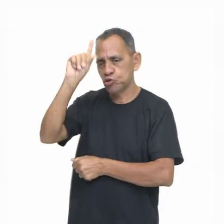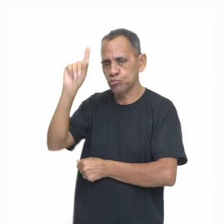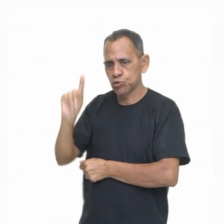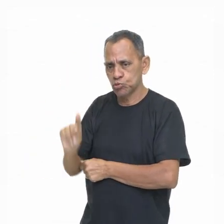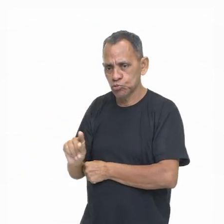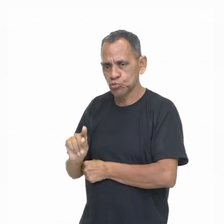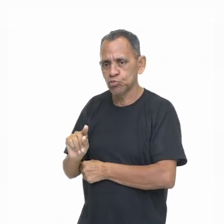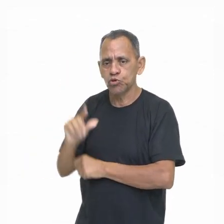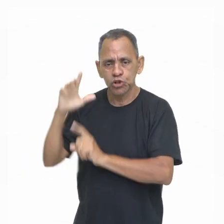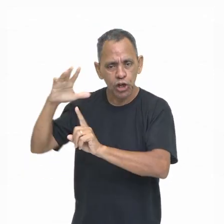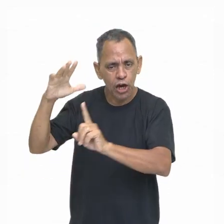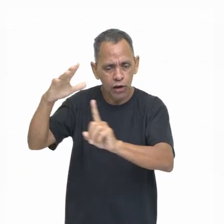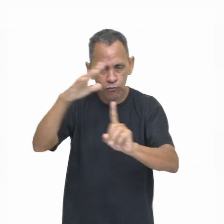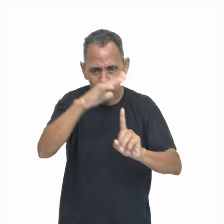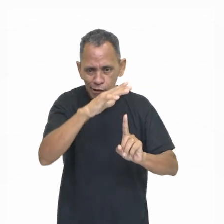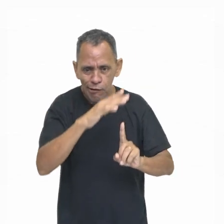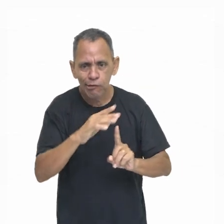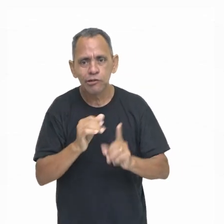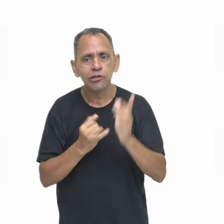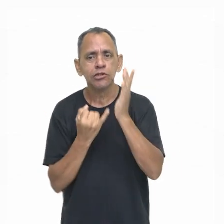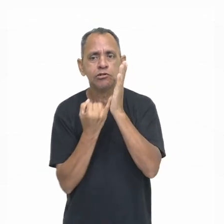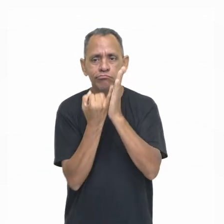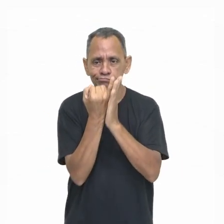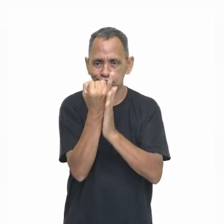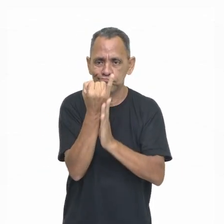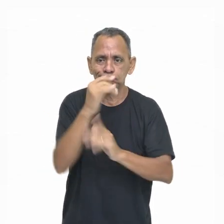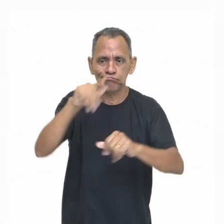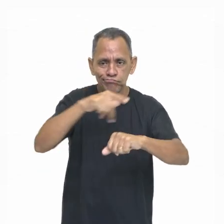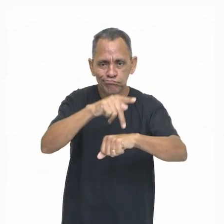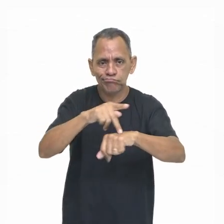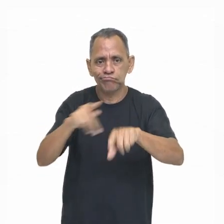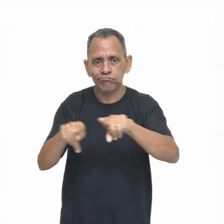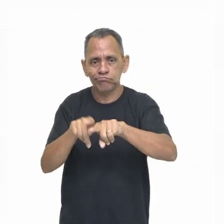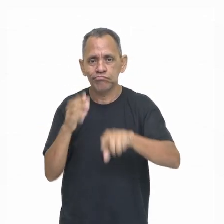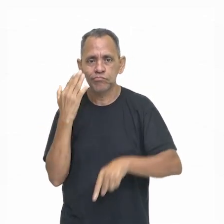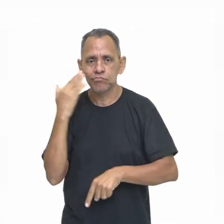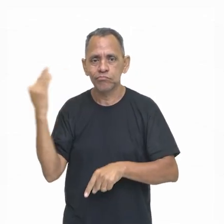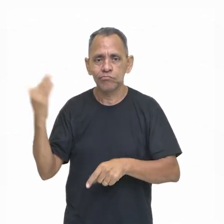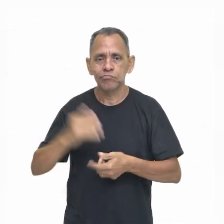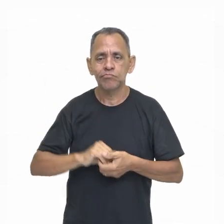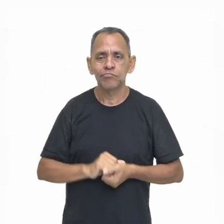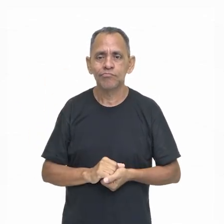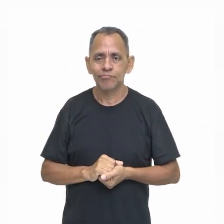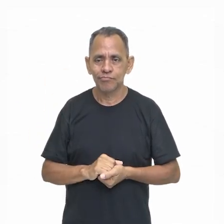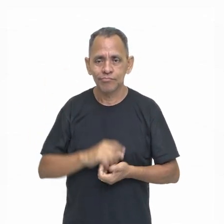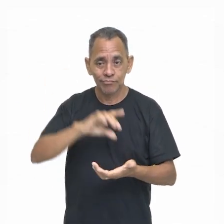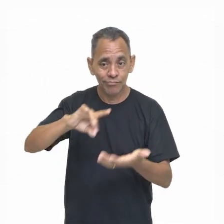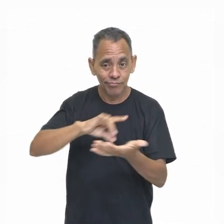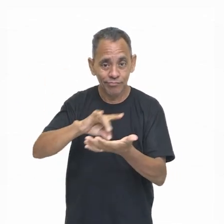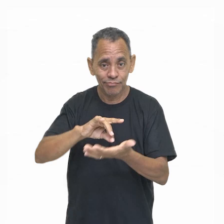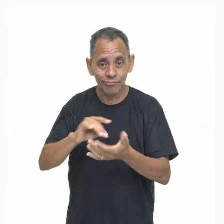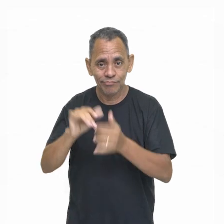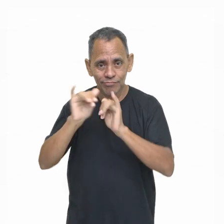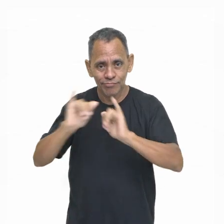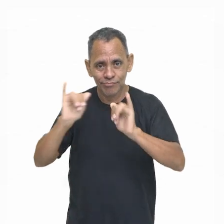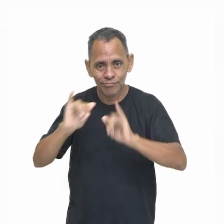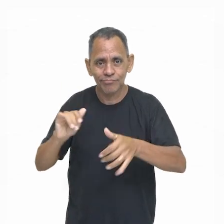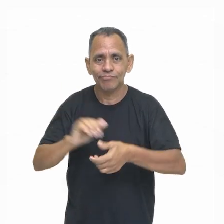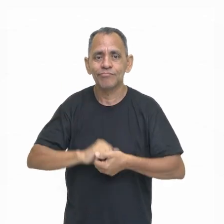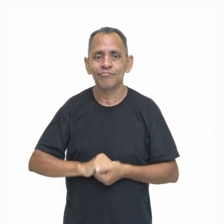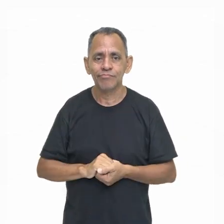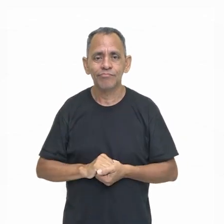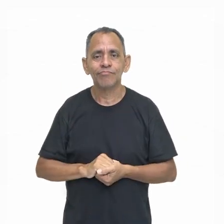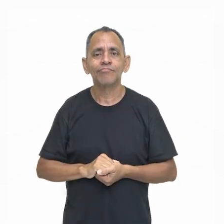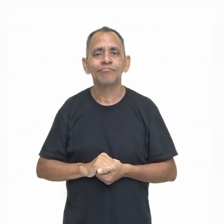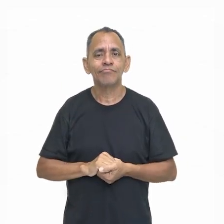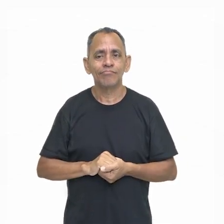pressão inflacionária. Então nós temos aqui o nosso CMA News, né, com uma notícia. CMA Imprensa,